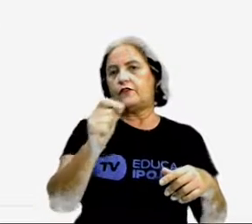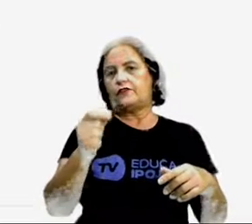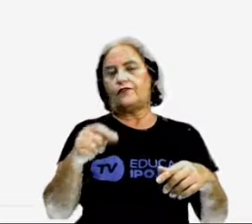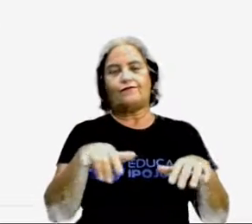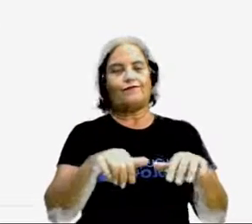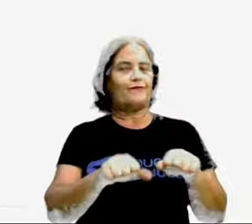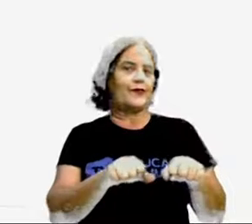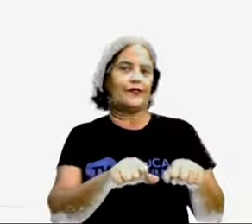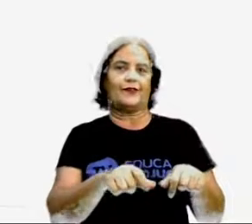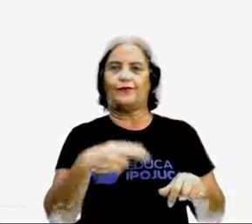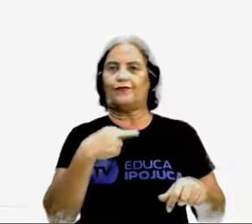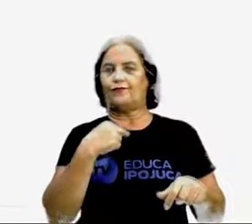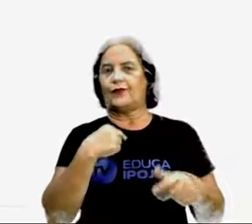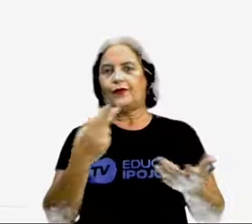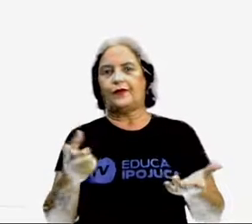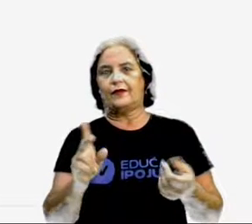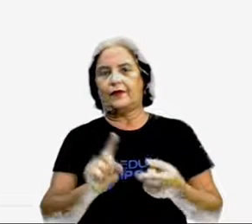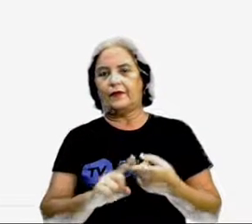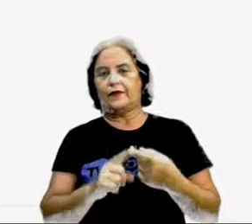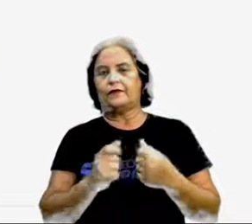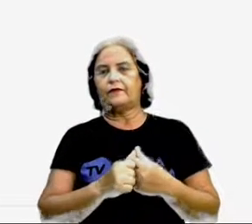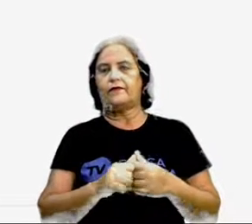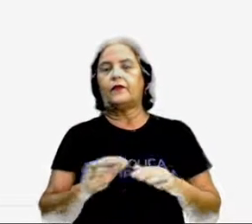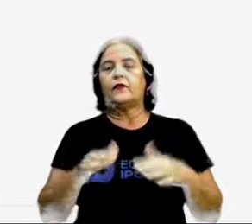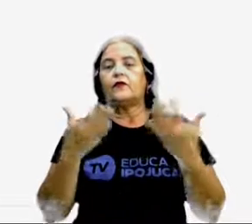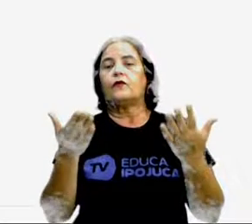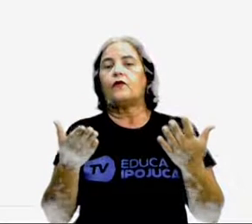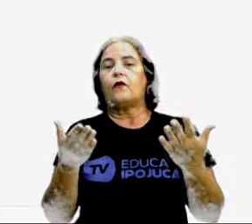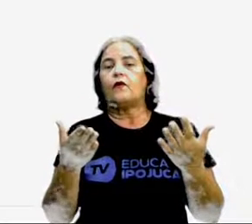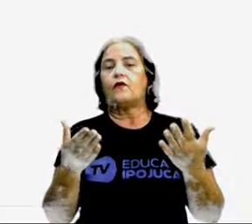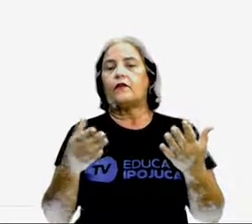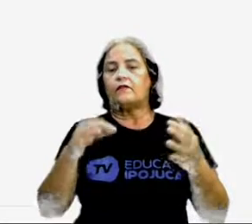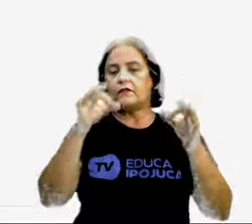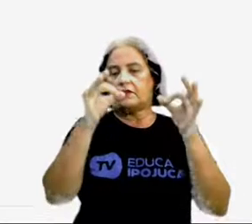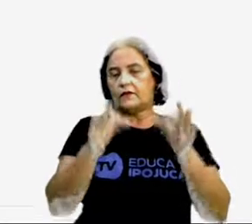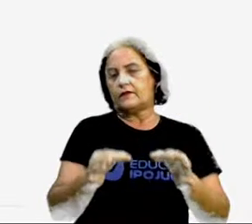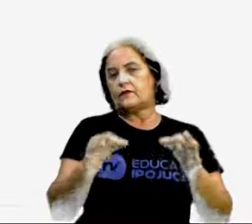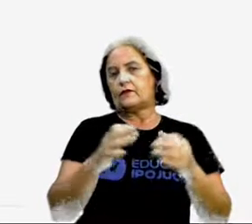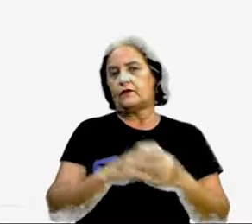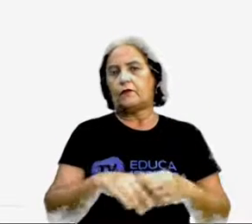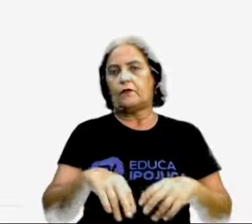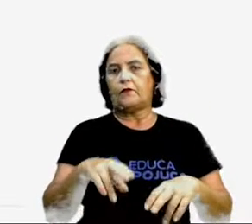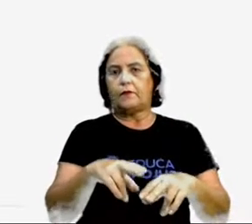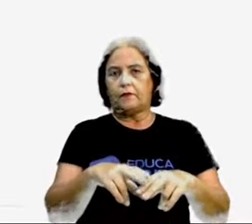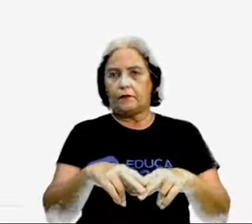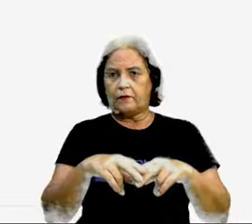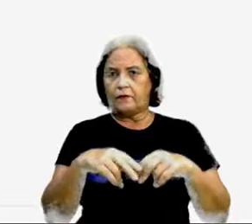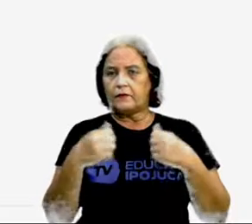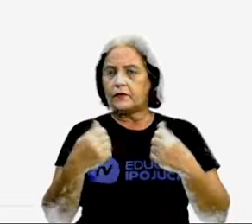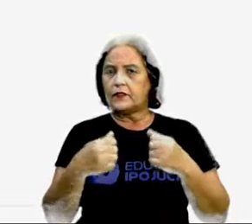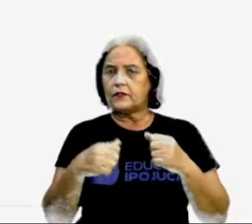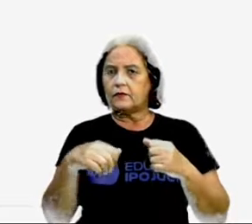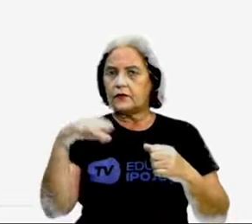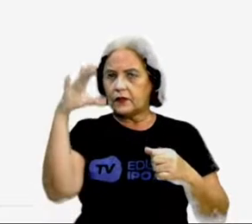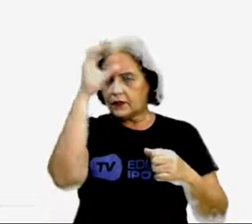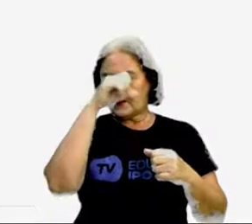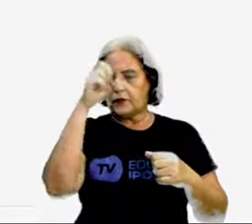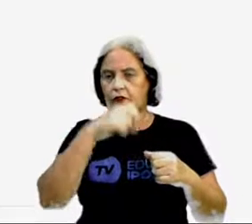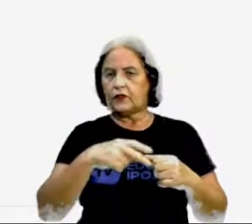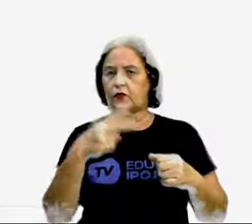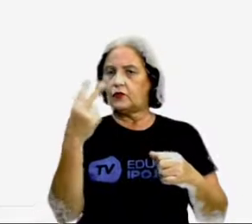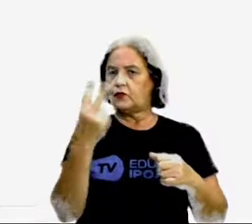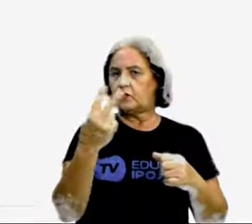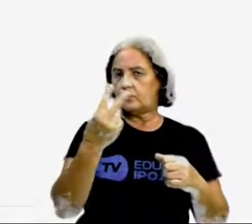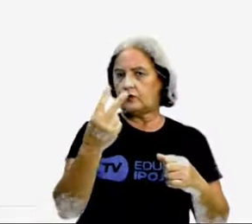certo. Qual a possibilidade que irá dar certo? Para isso, nós vamos aprender dois